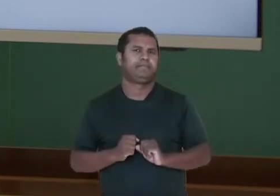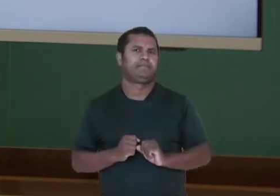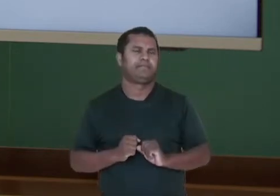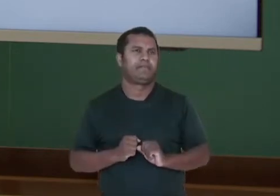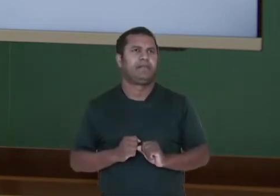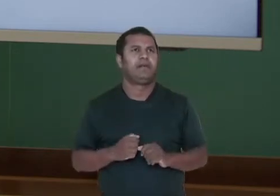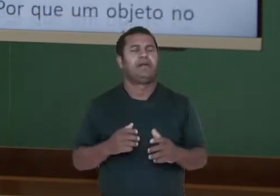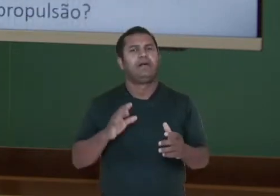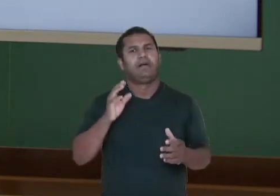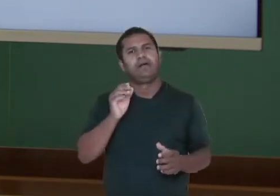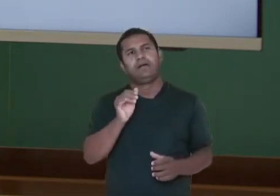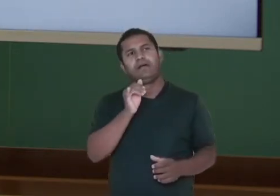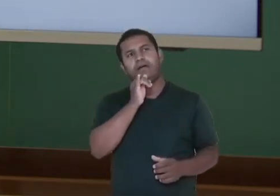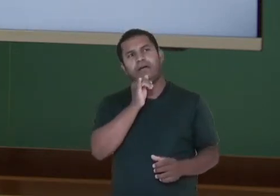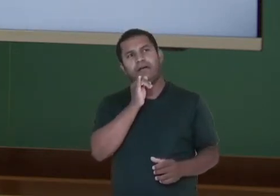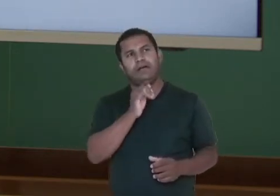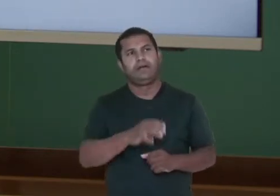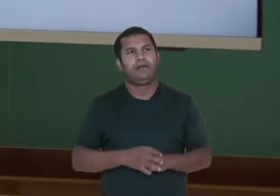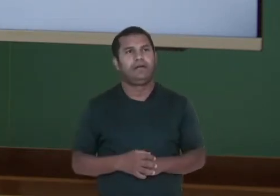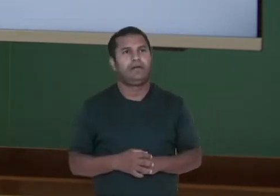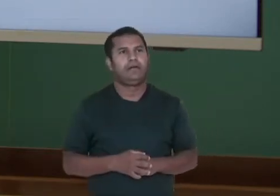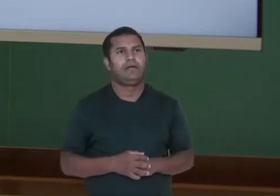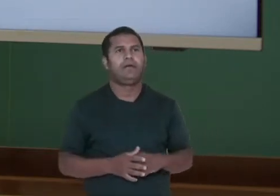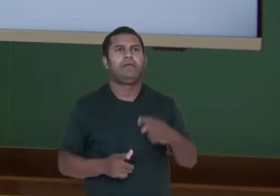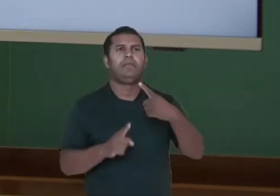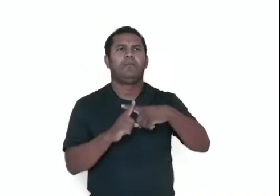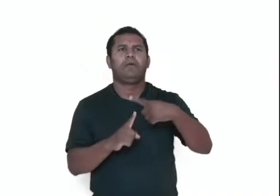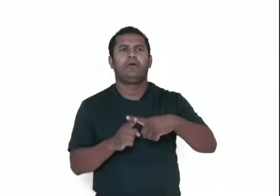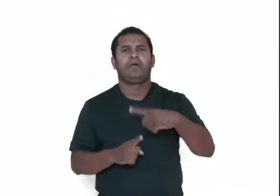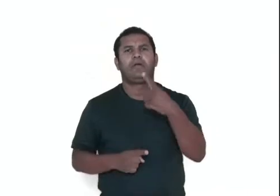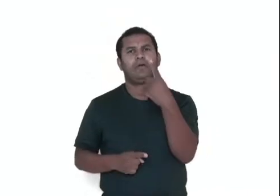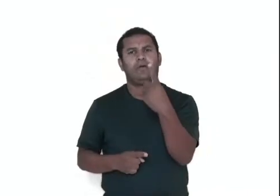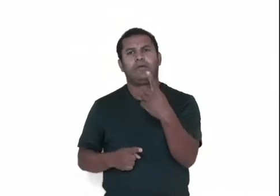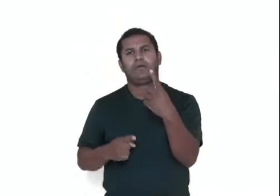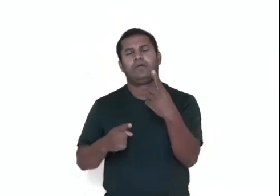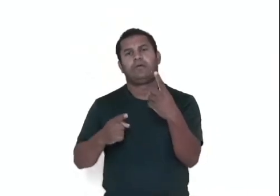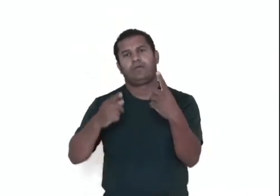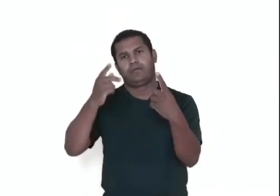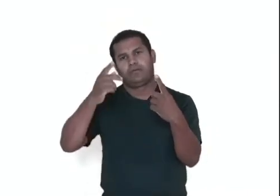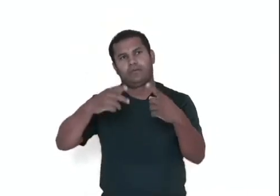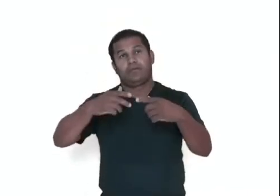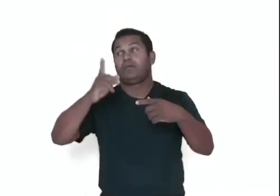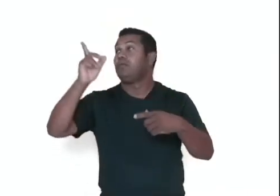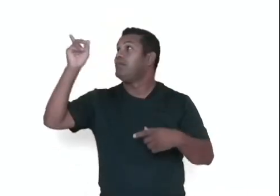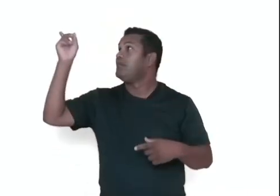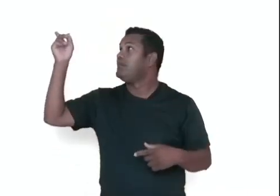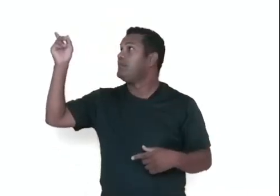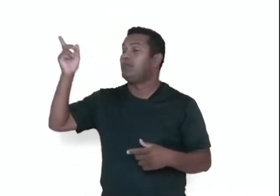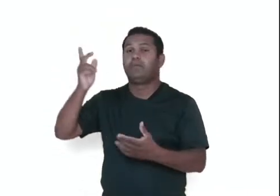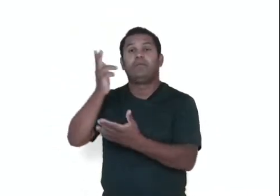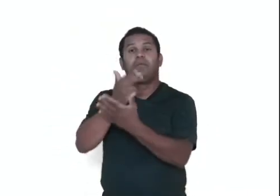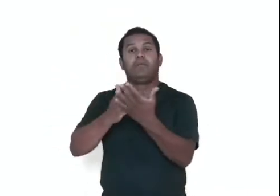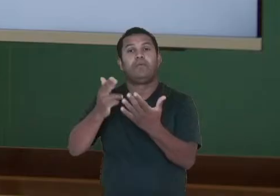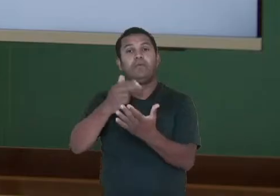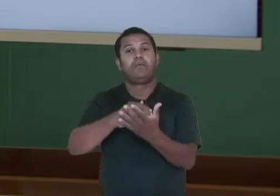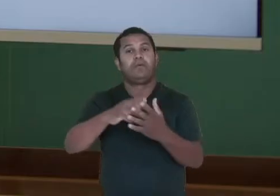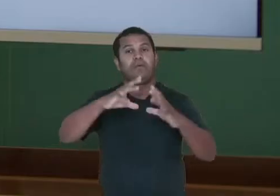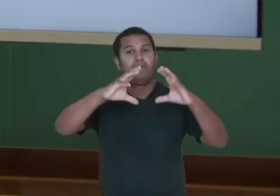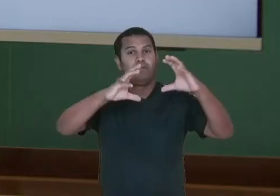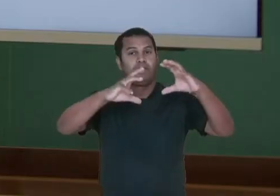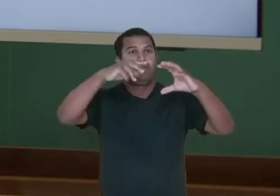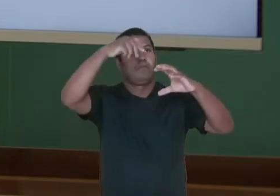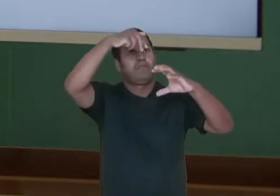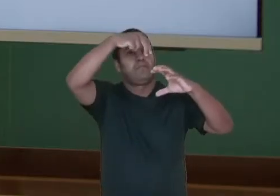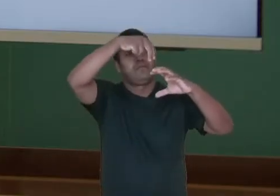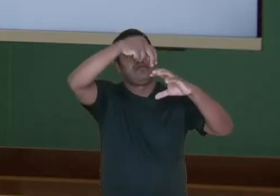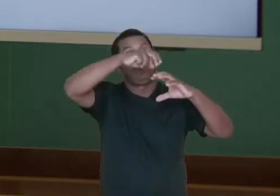Vamos imaginar o seguinte. Por que um objeto no espaço pode se movimentar sem ter propulsão? Aí você